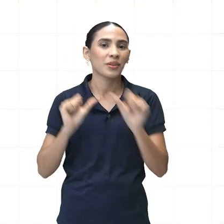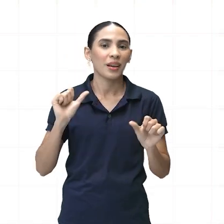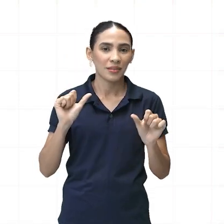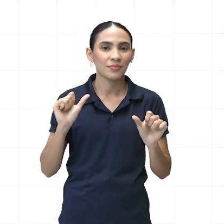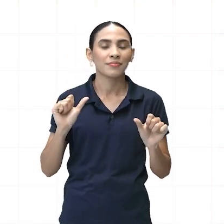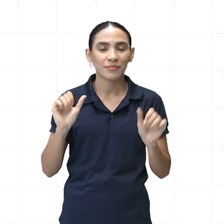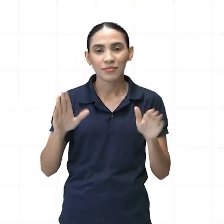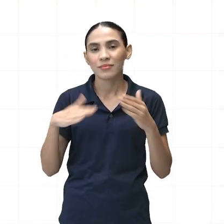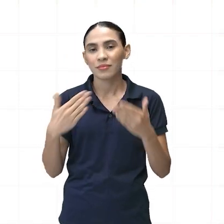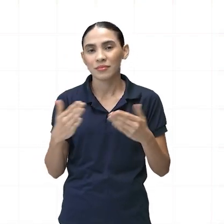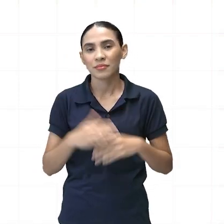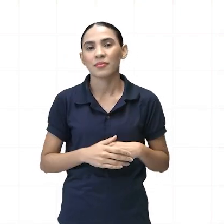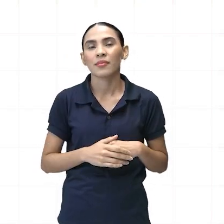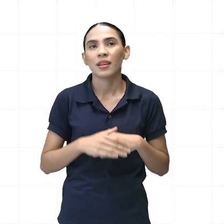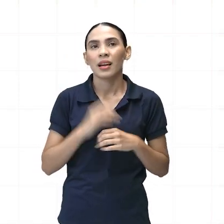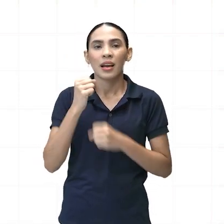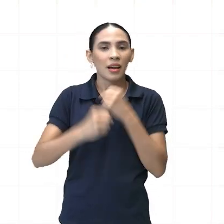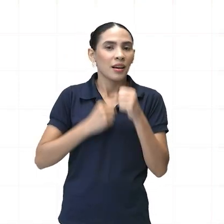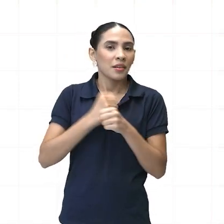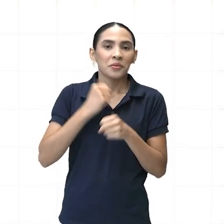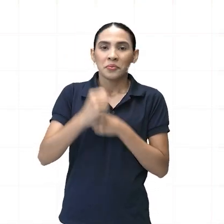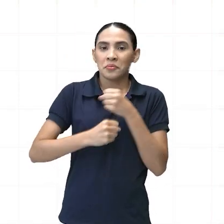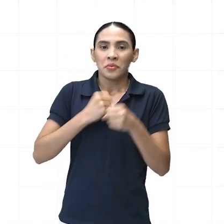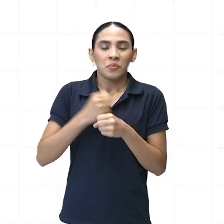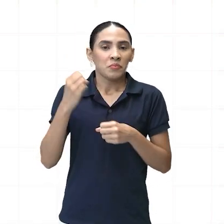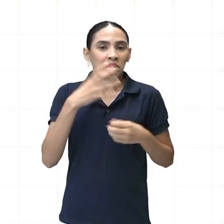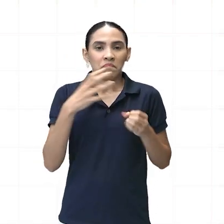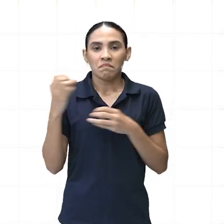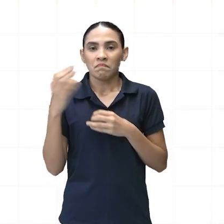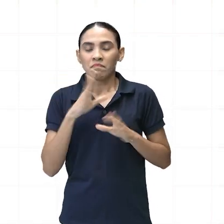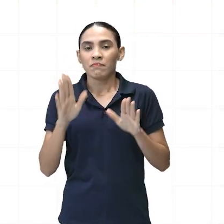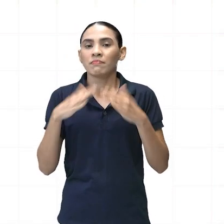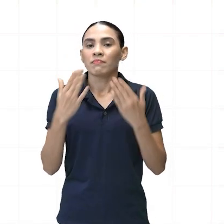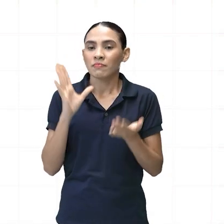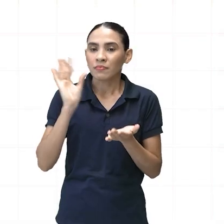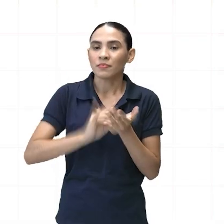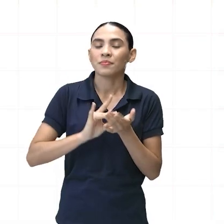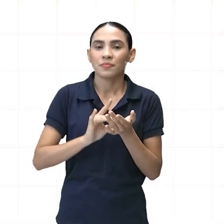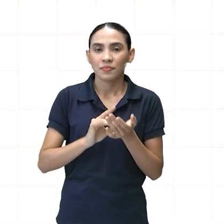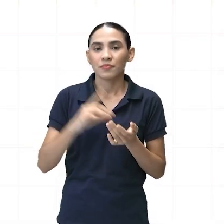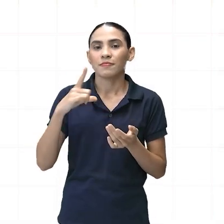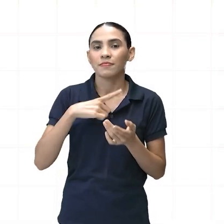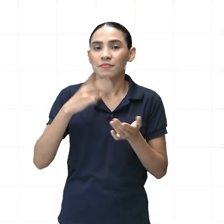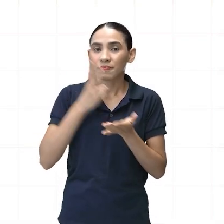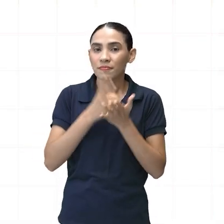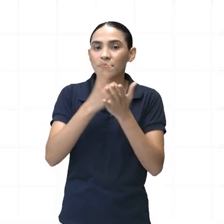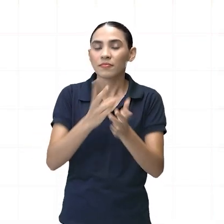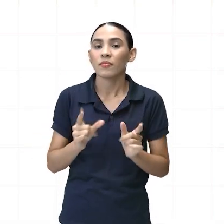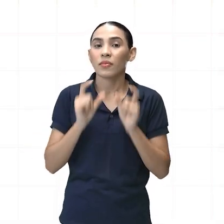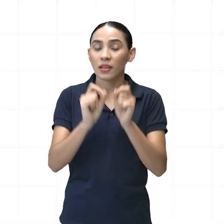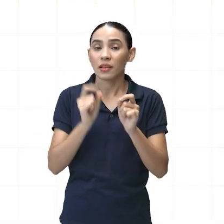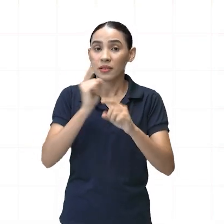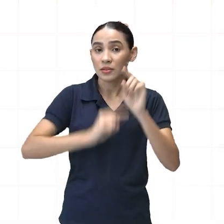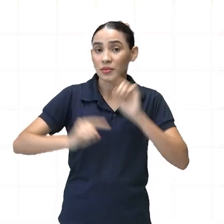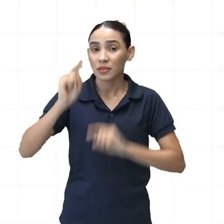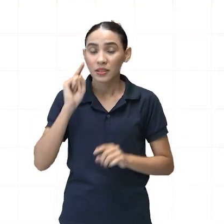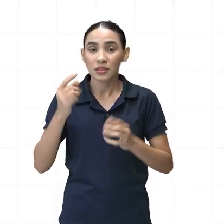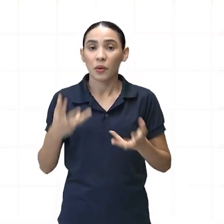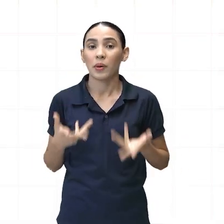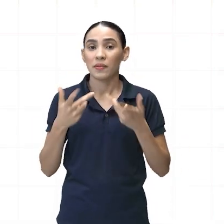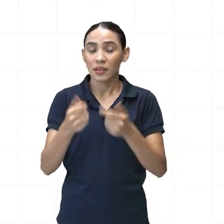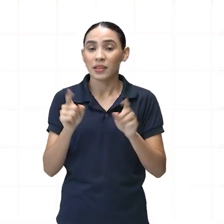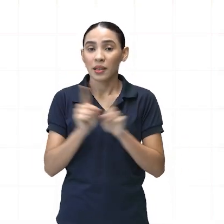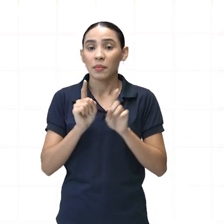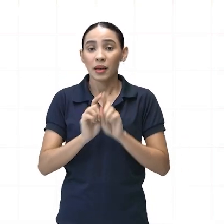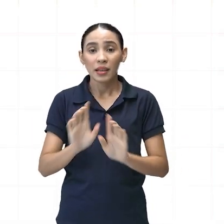mudar, tá? Então, de ano em ano, tendo coisas novas, então, realmente, temos sempre que estar aí nos atualizando, nos